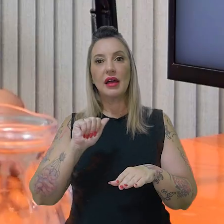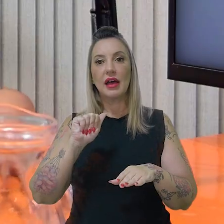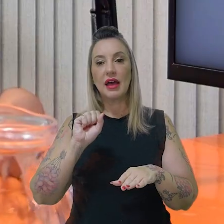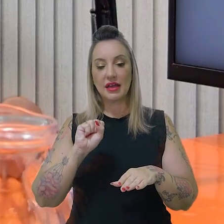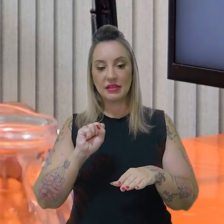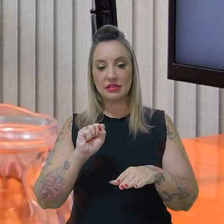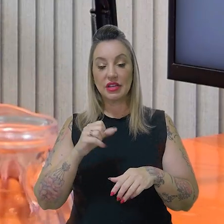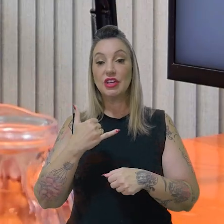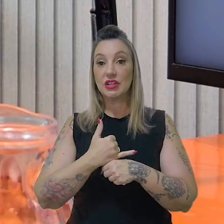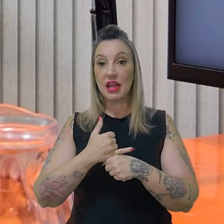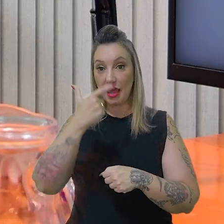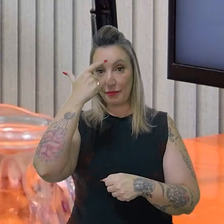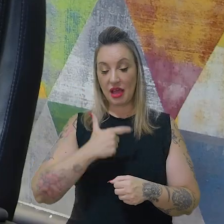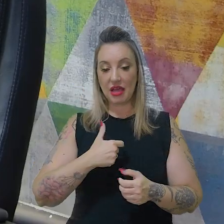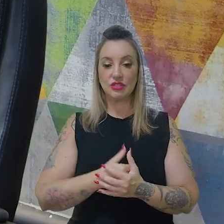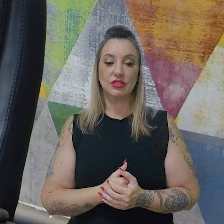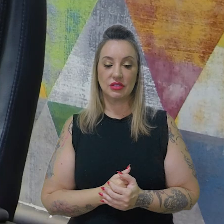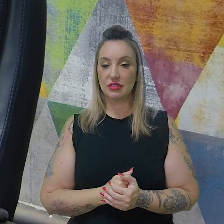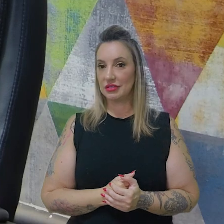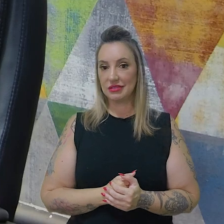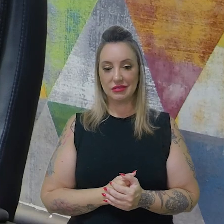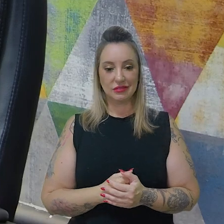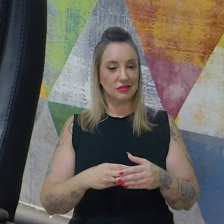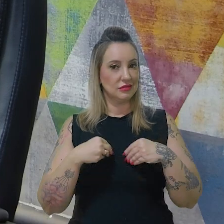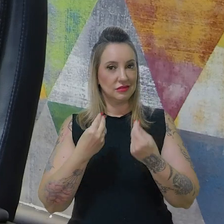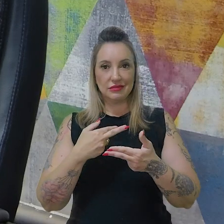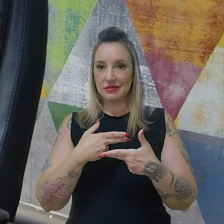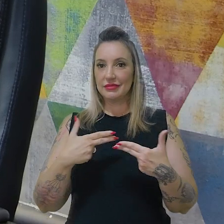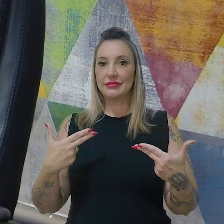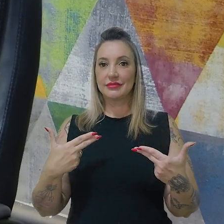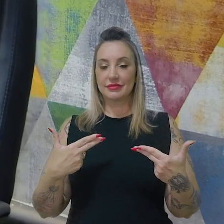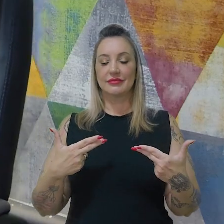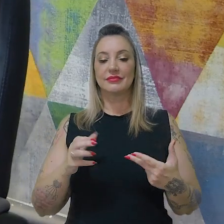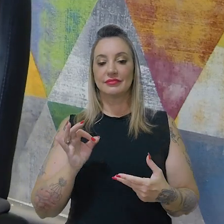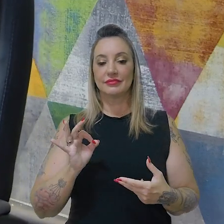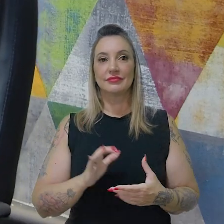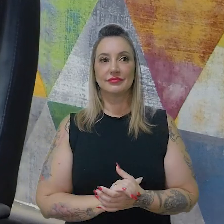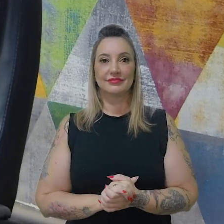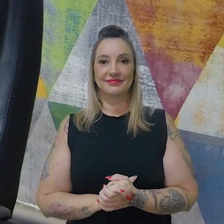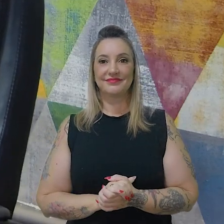gerenciamento de imagem você entrega todas essas